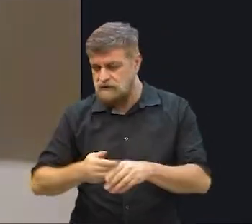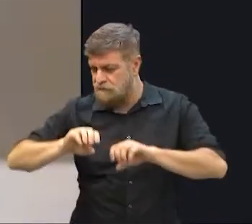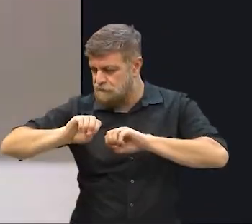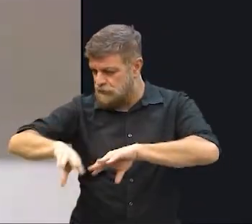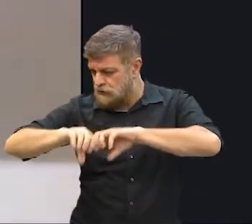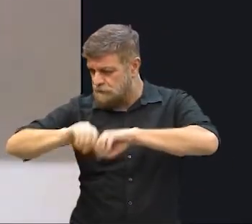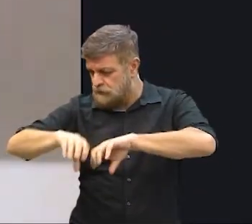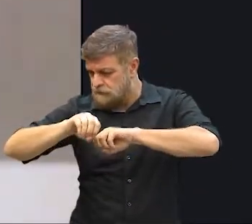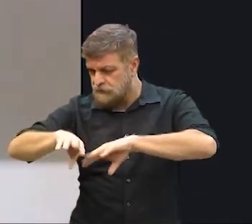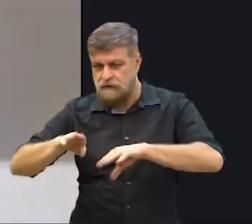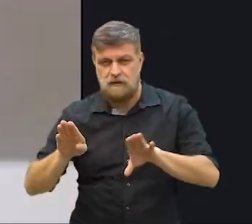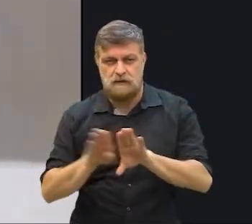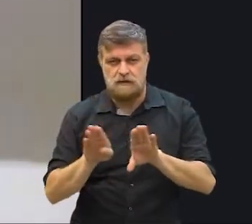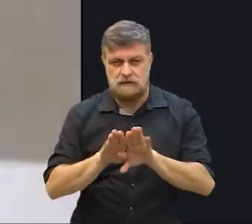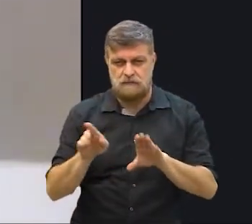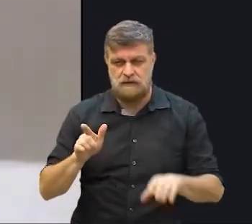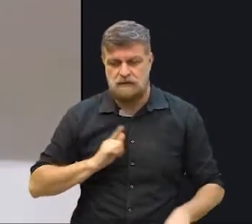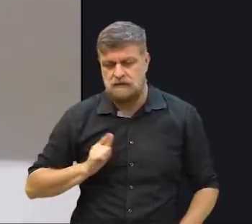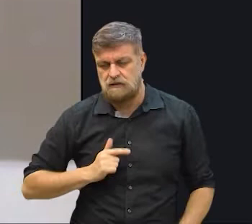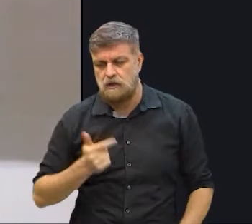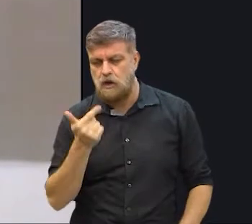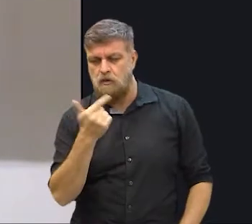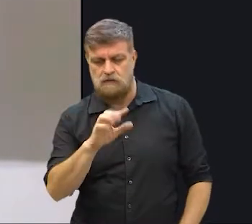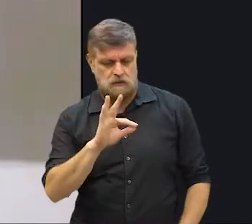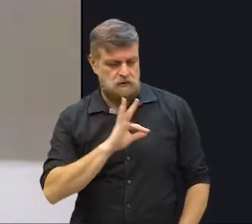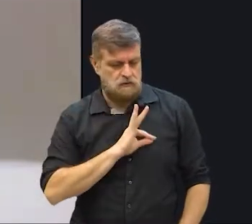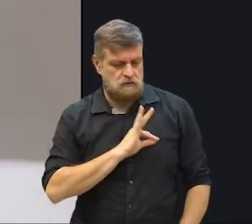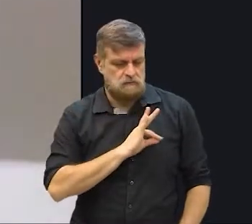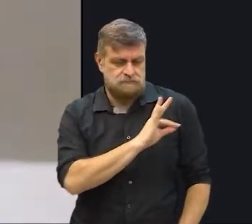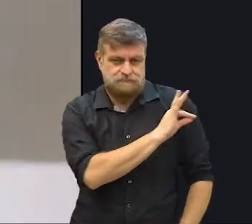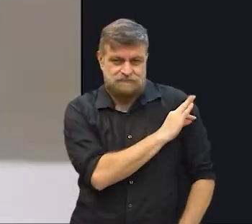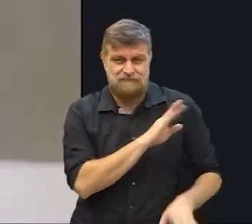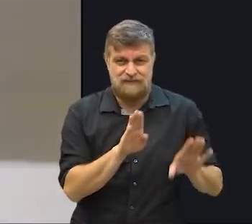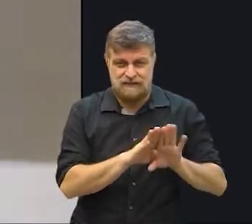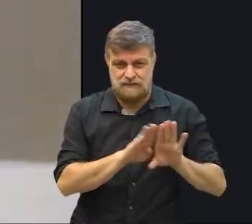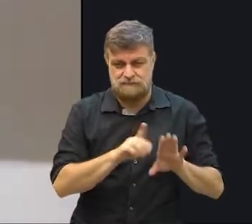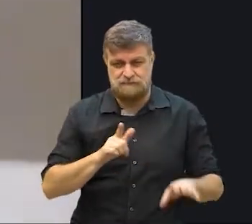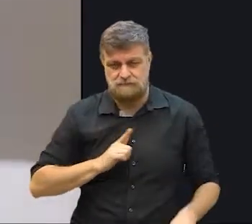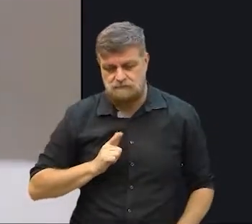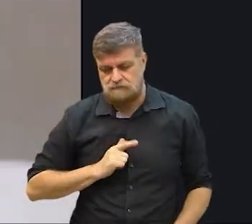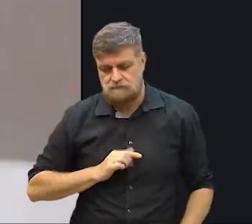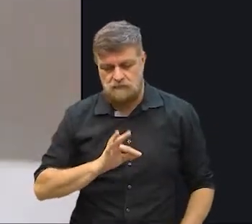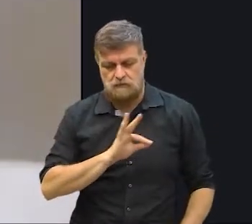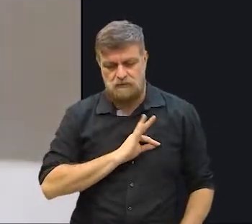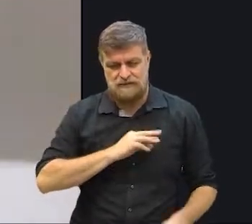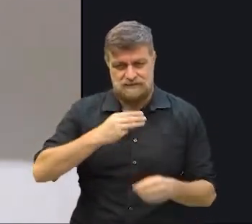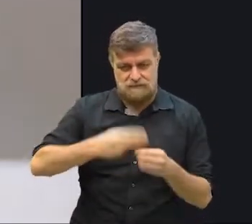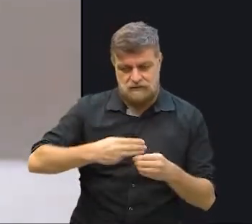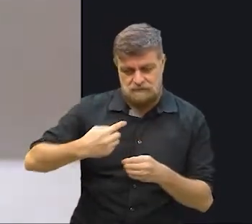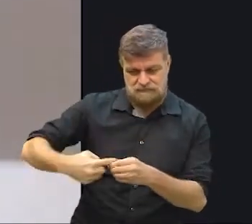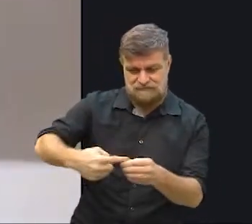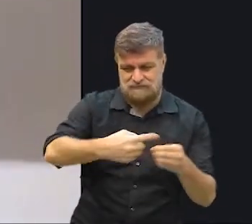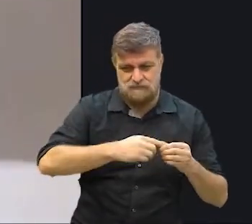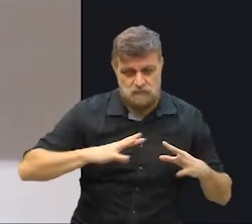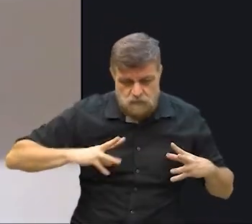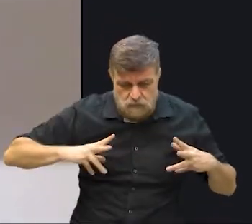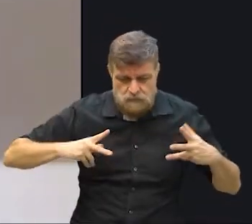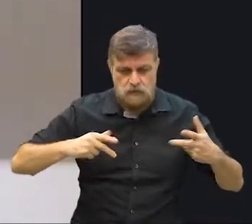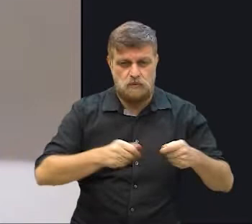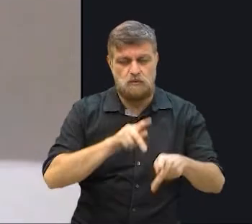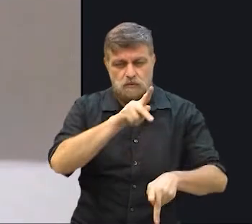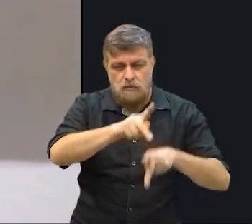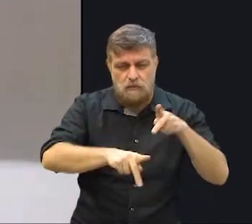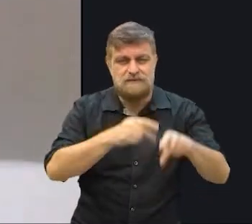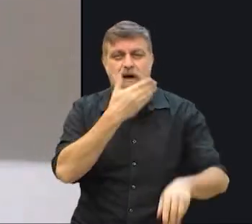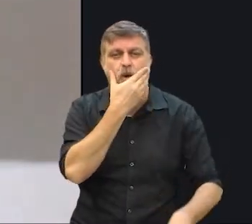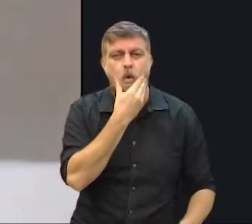em escolas, palestras para a GCM, para Polícia Militar Metropolitana,